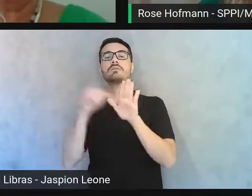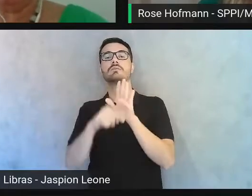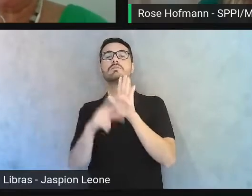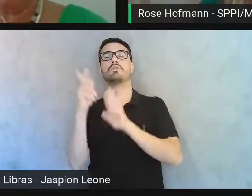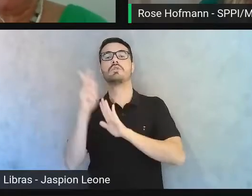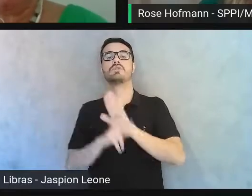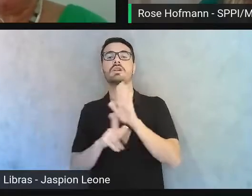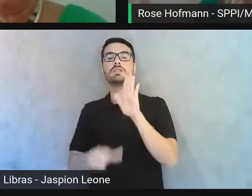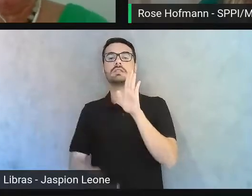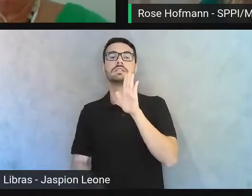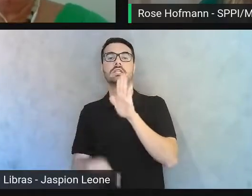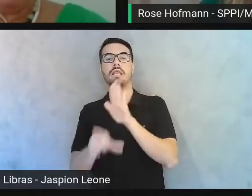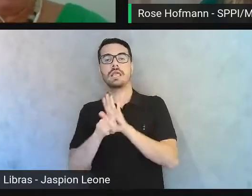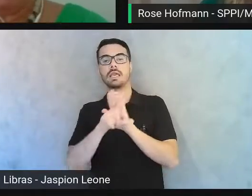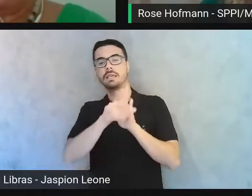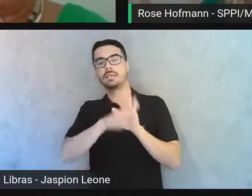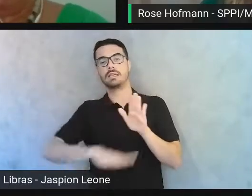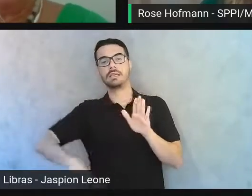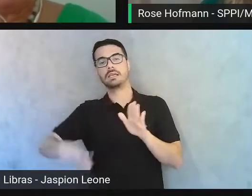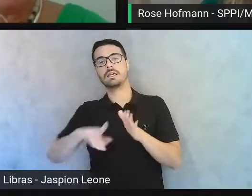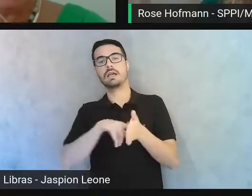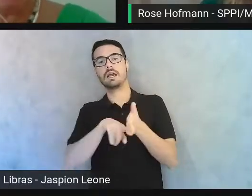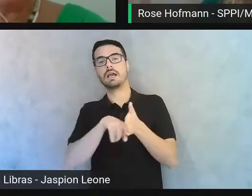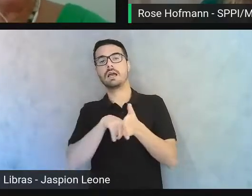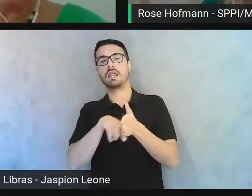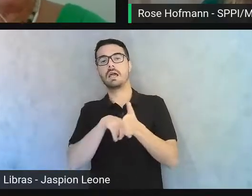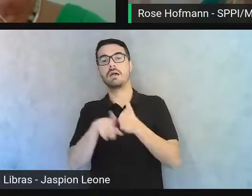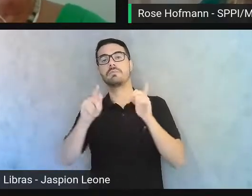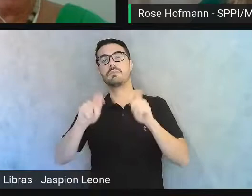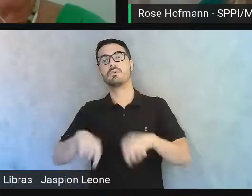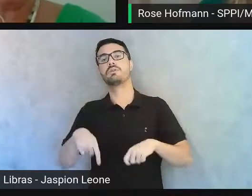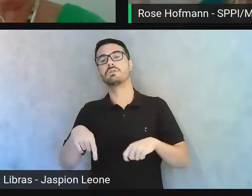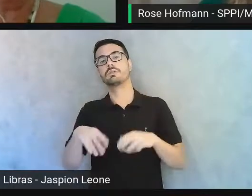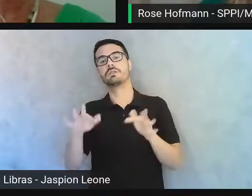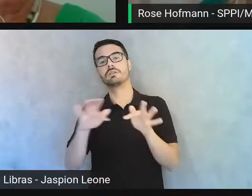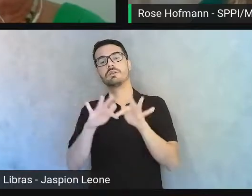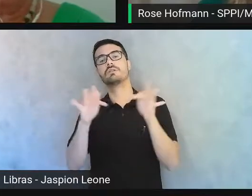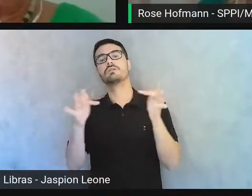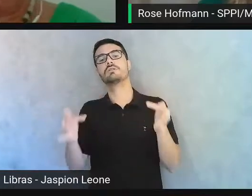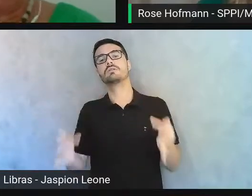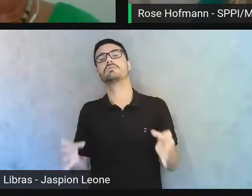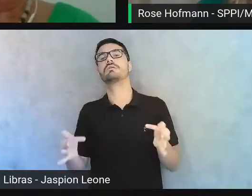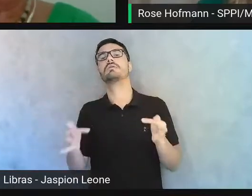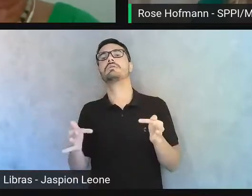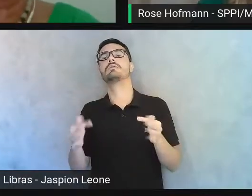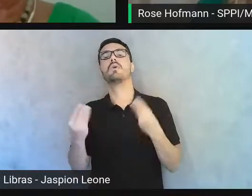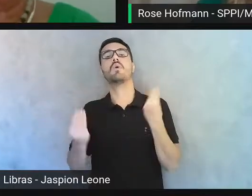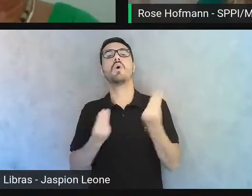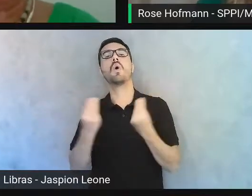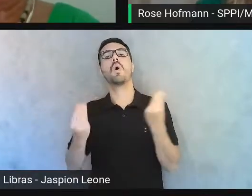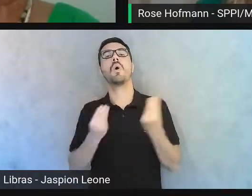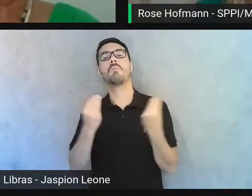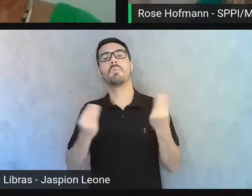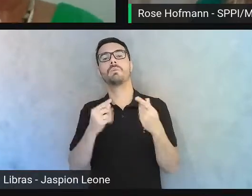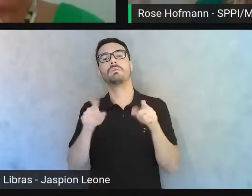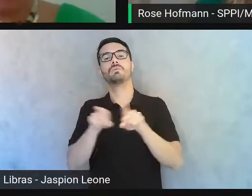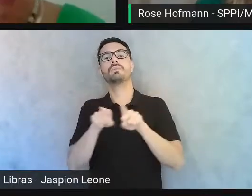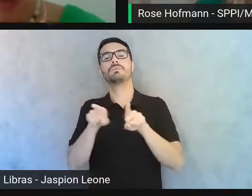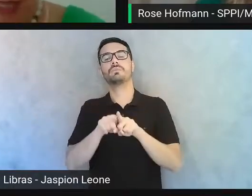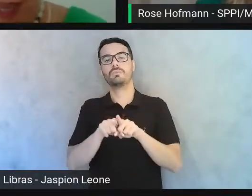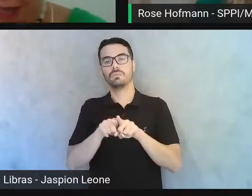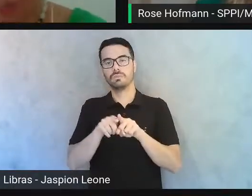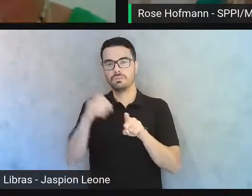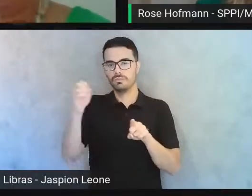licenciamento ambiental. Uma análise do potencial de simplificação dos procedimentos com a aplicação das